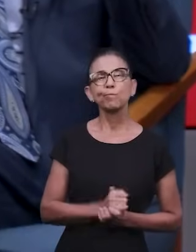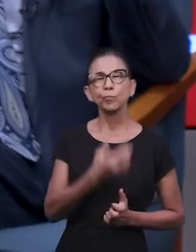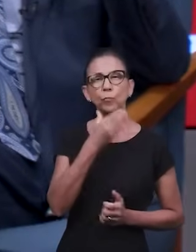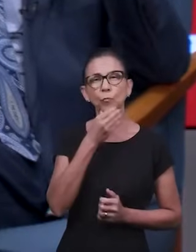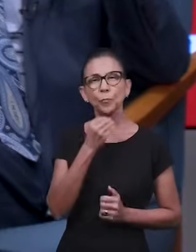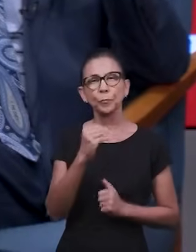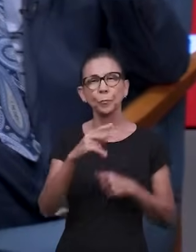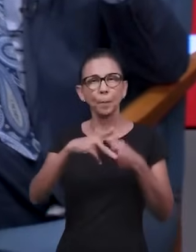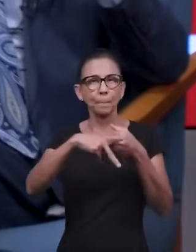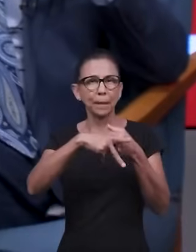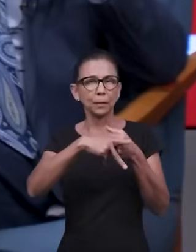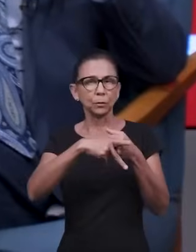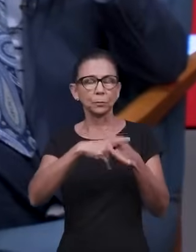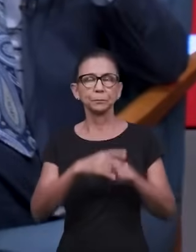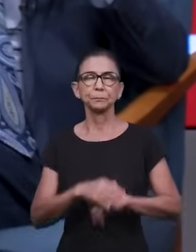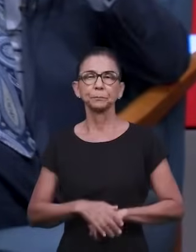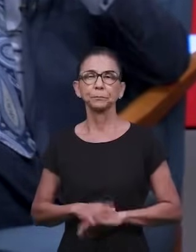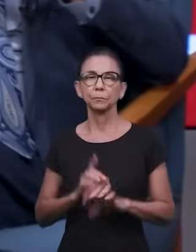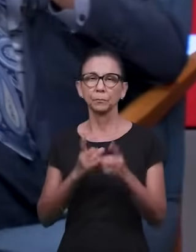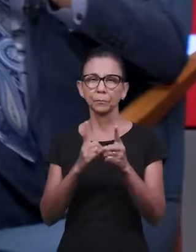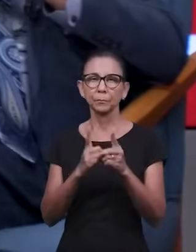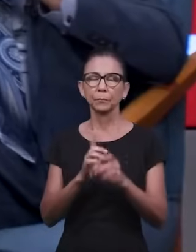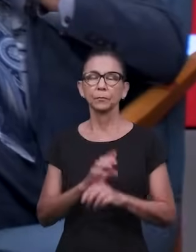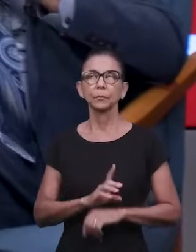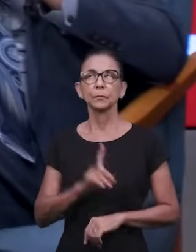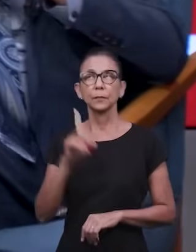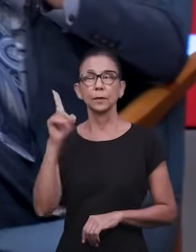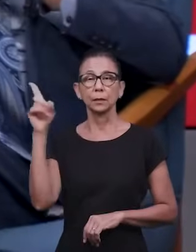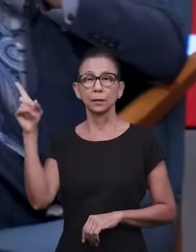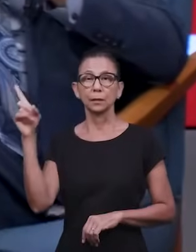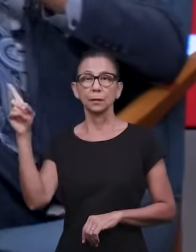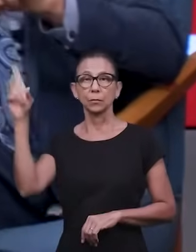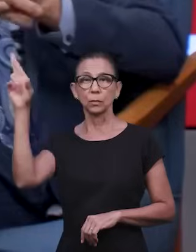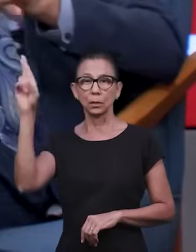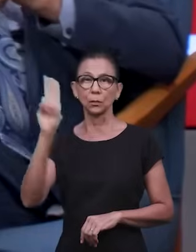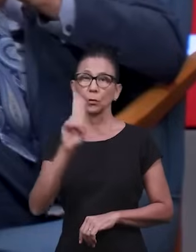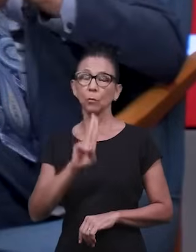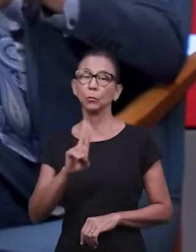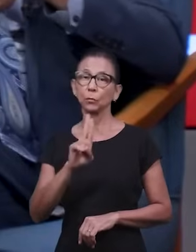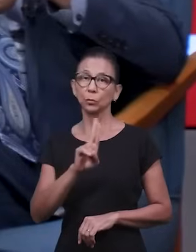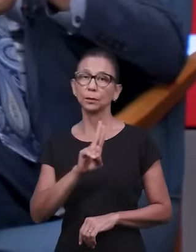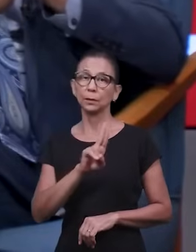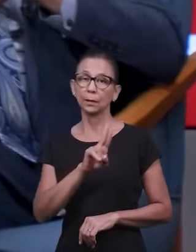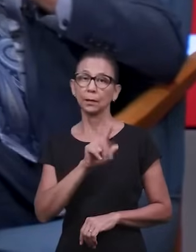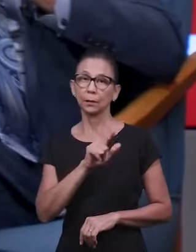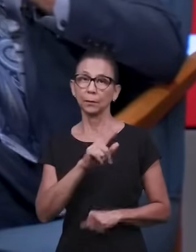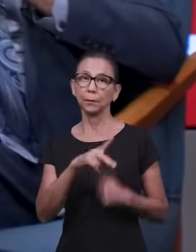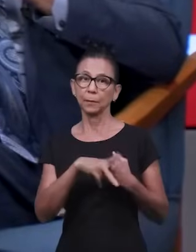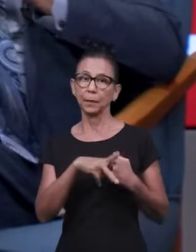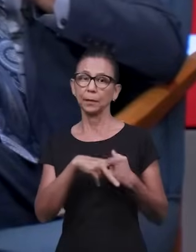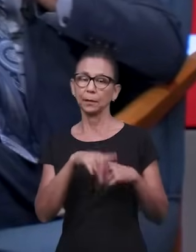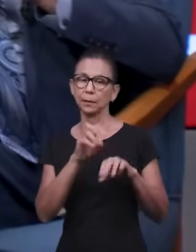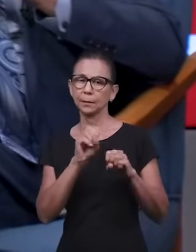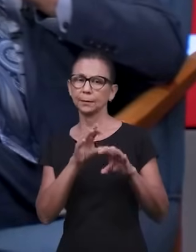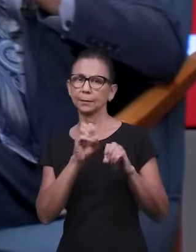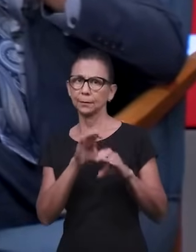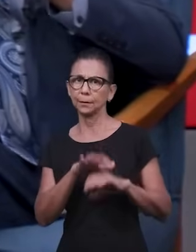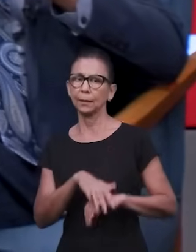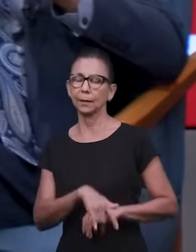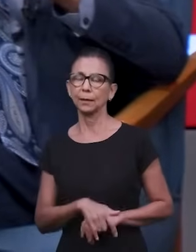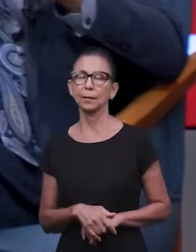Pedro nós vamos ver com muita clareza o apóstolo Pedro